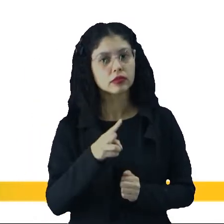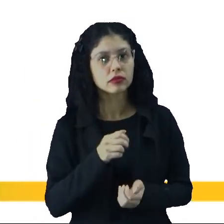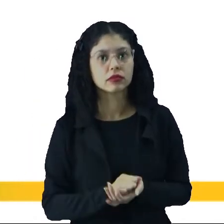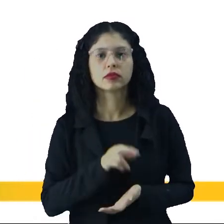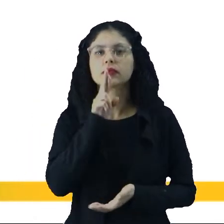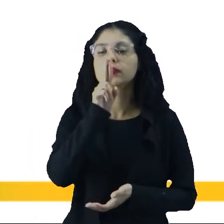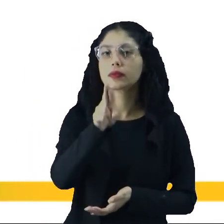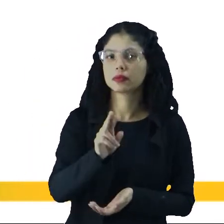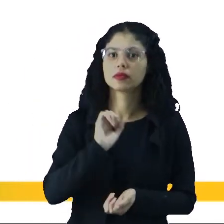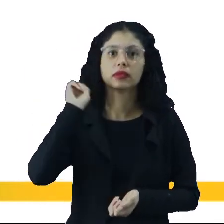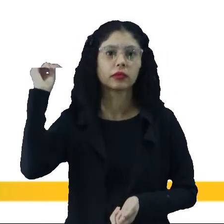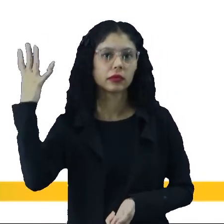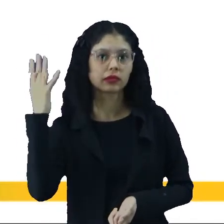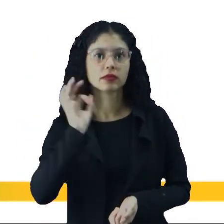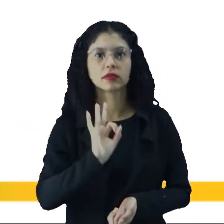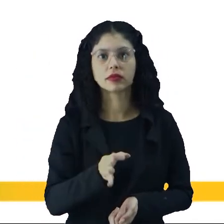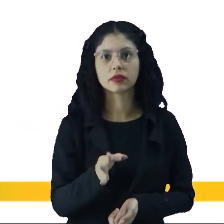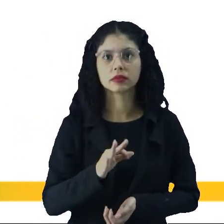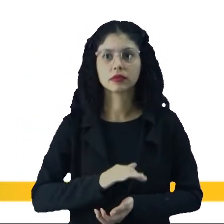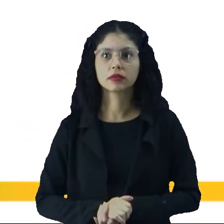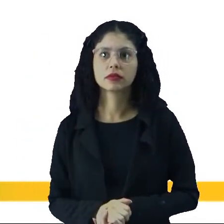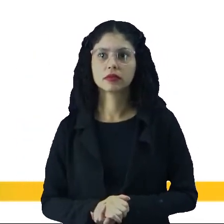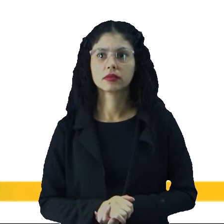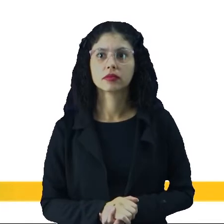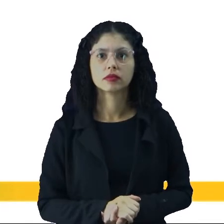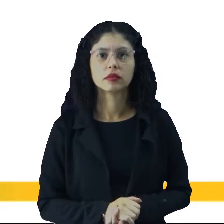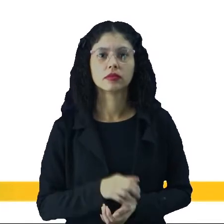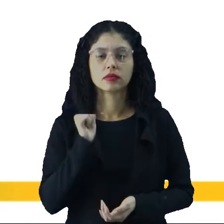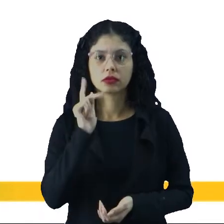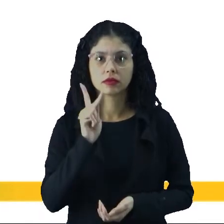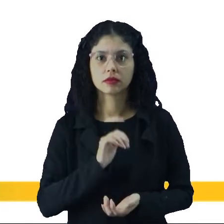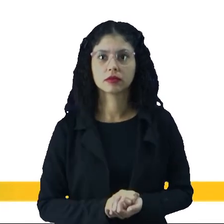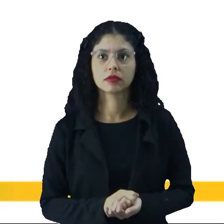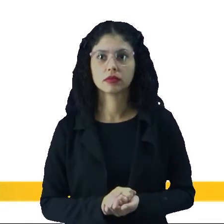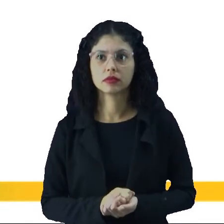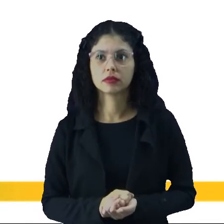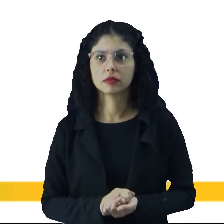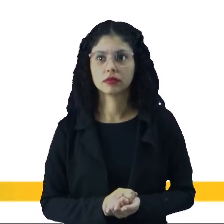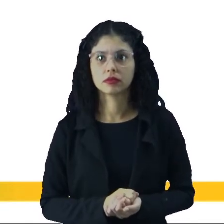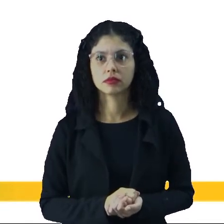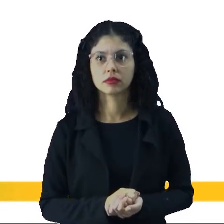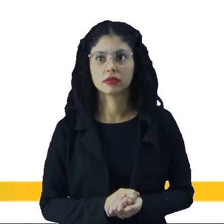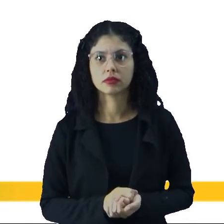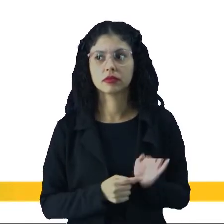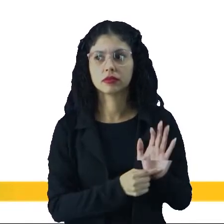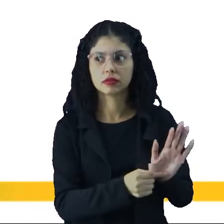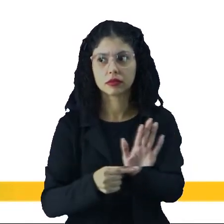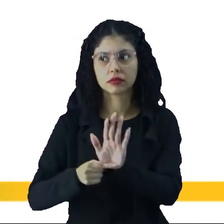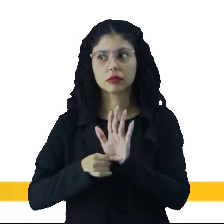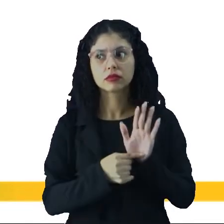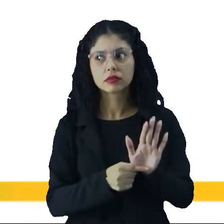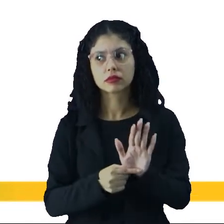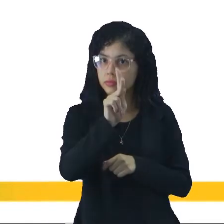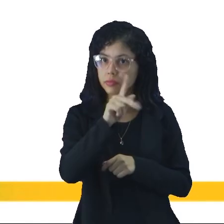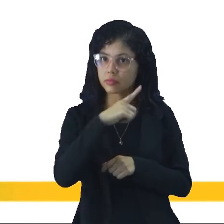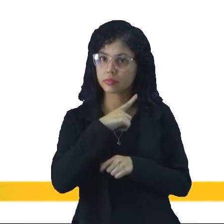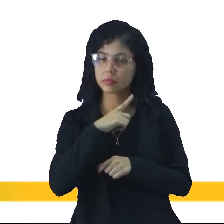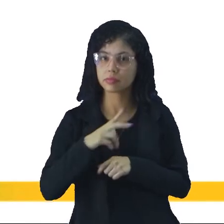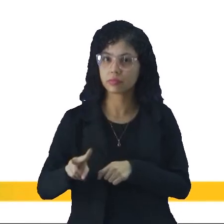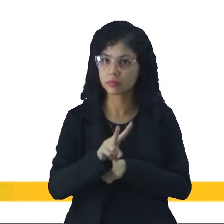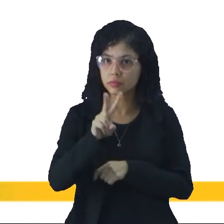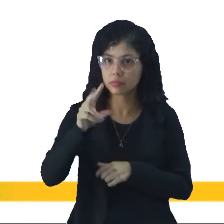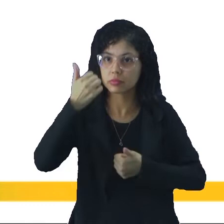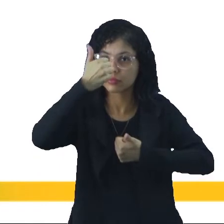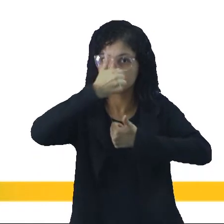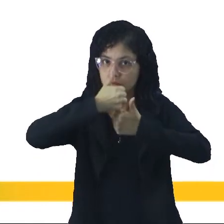para os resultados acontecerem, certo? Ok? Então vamos agora ao próximo slide, que vai mostrar esse gráfico na íntegra.